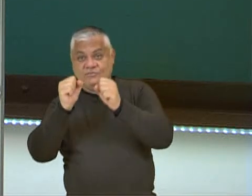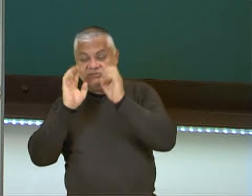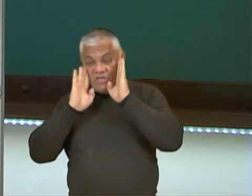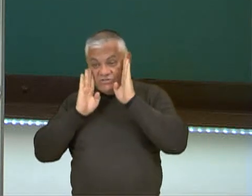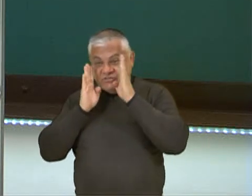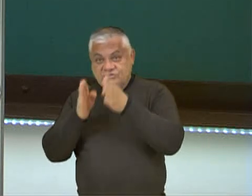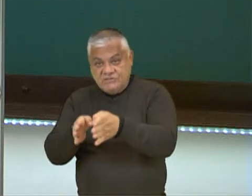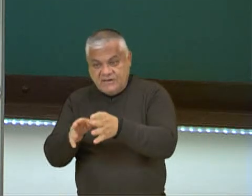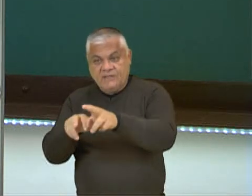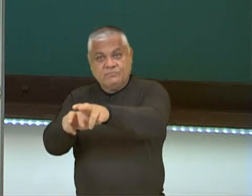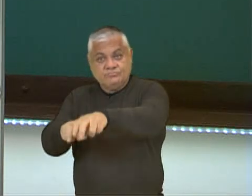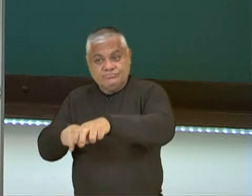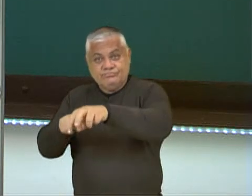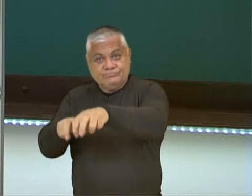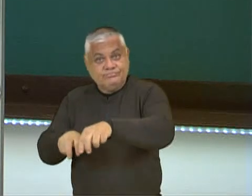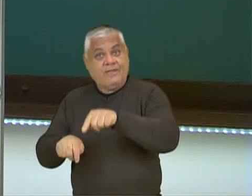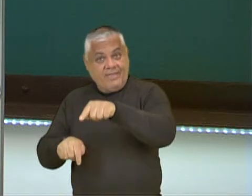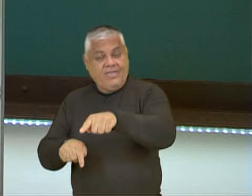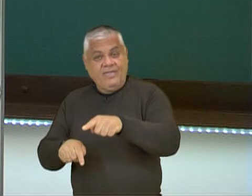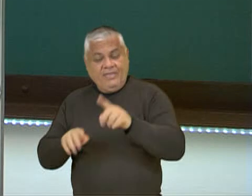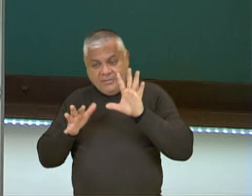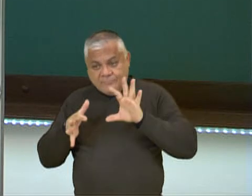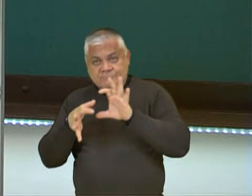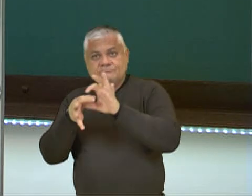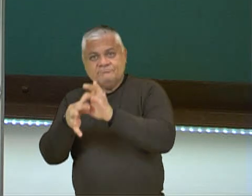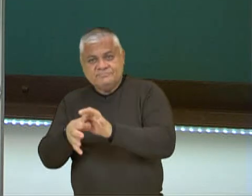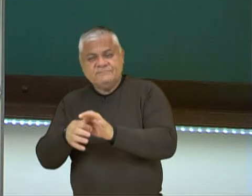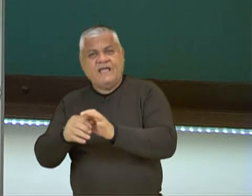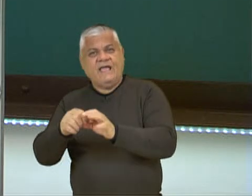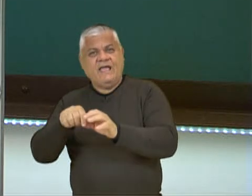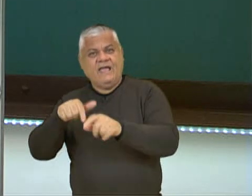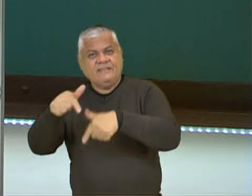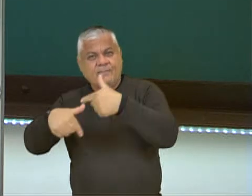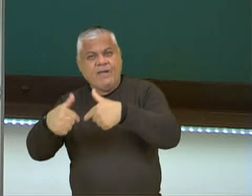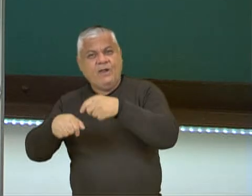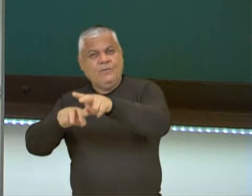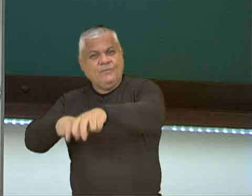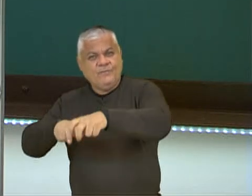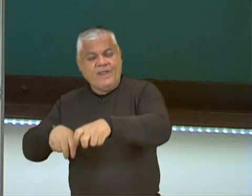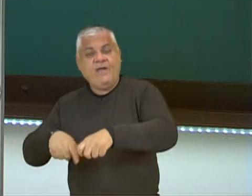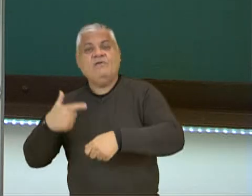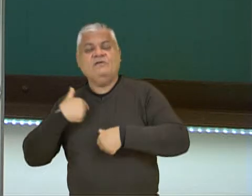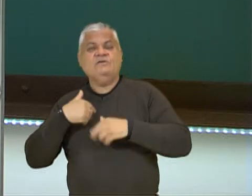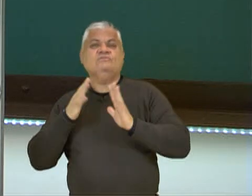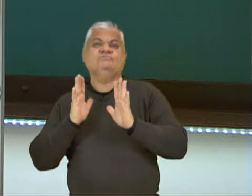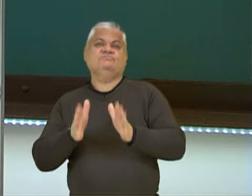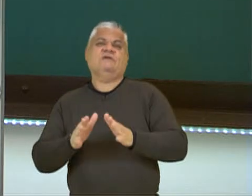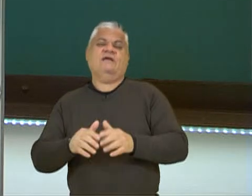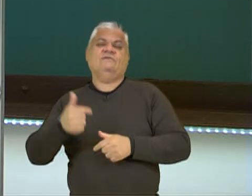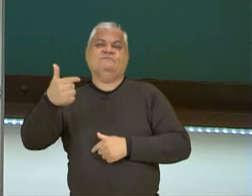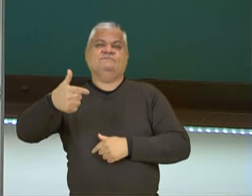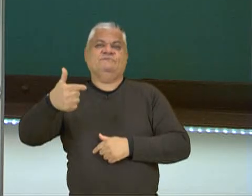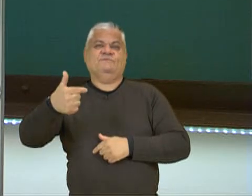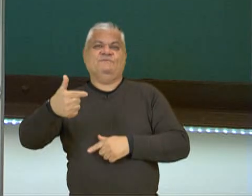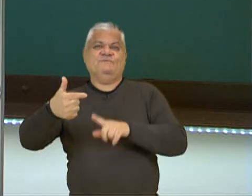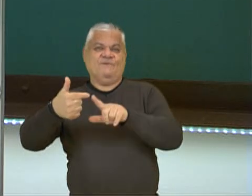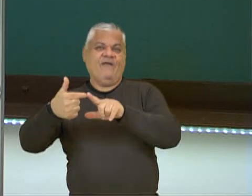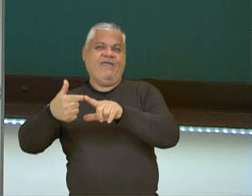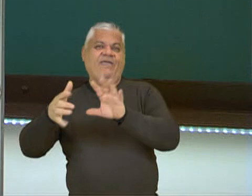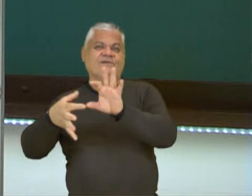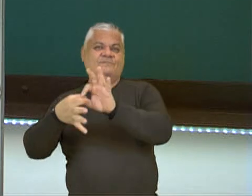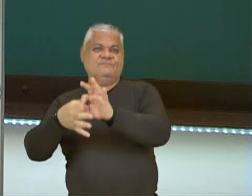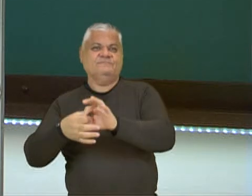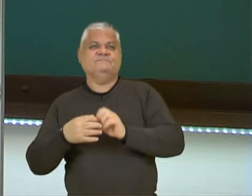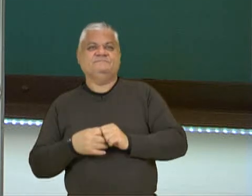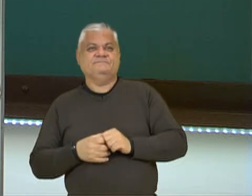diretamente ligado ao agronegócio, né, às atividades rurais, eu já estou envolvendo o setor secundário no